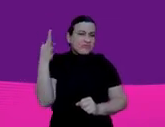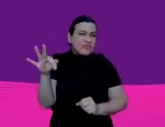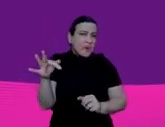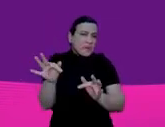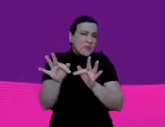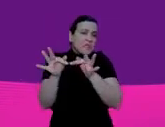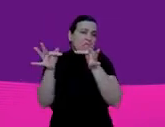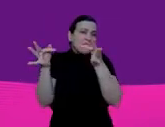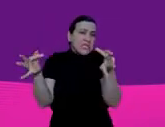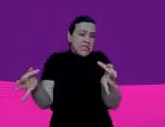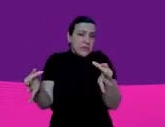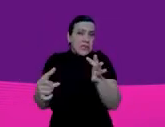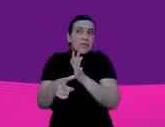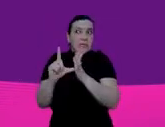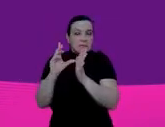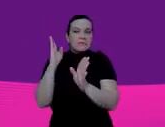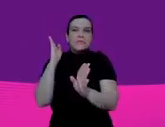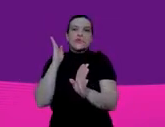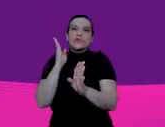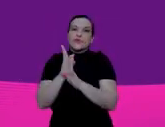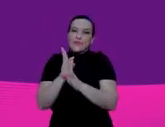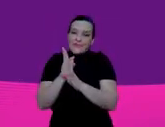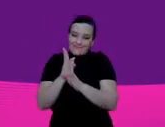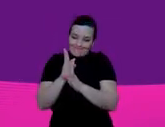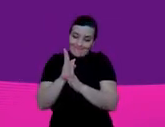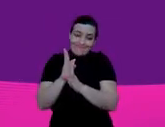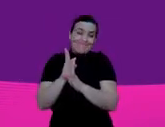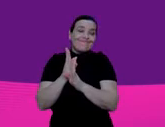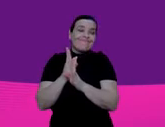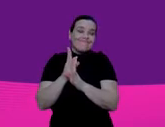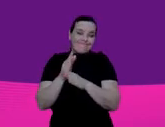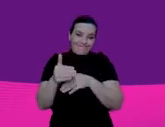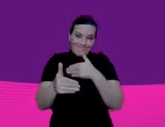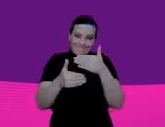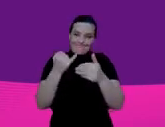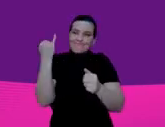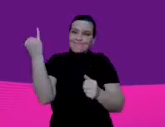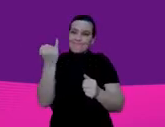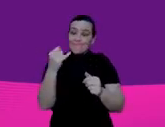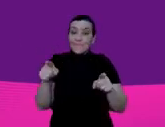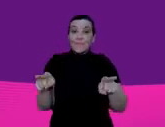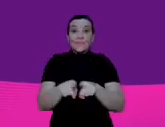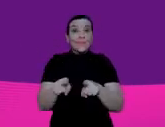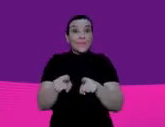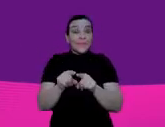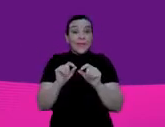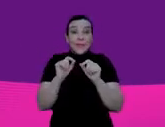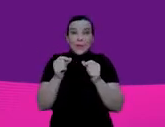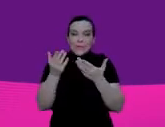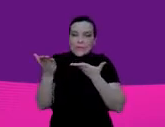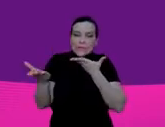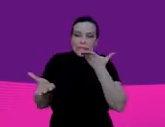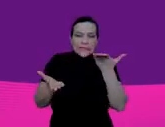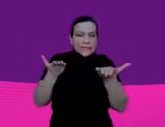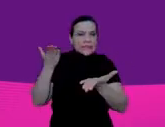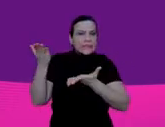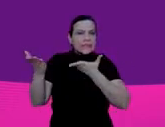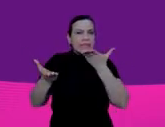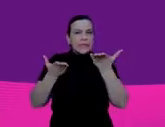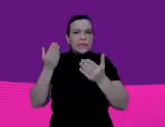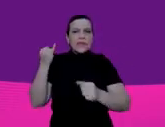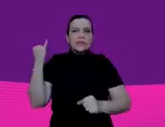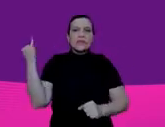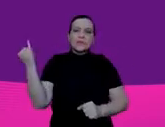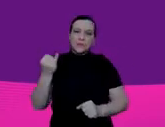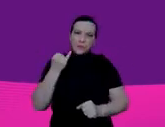é clínico por natureza. Também melhorar as ferramentas de tratamento, seja de condições que são cefaleias secundárias,